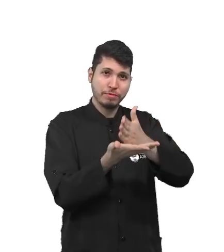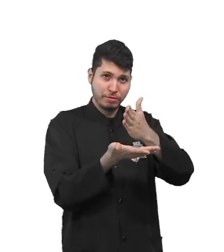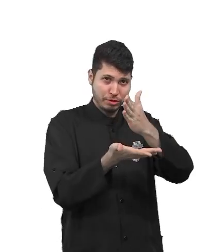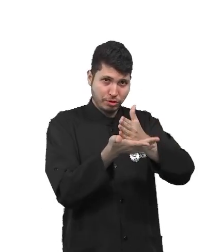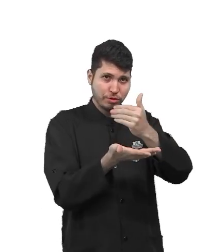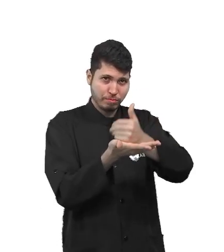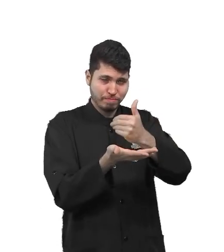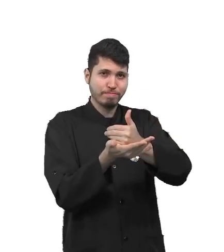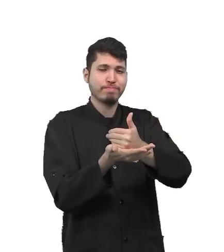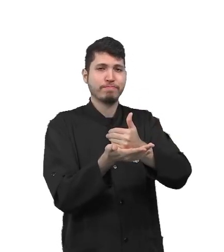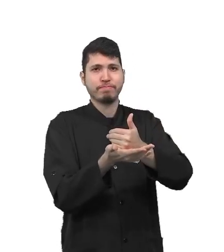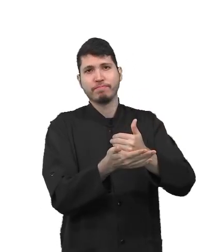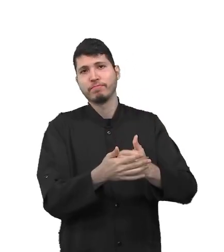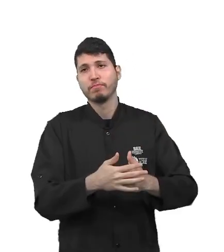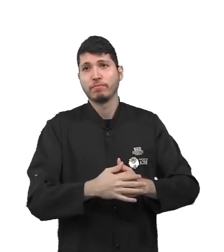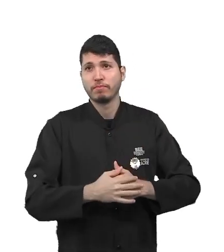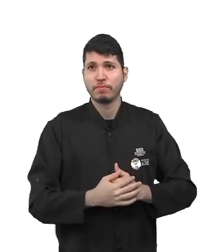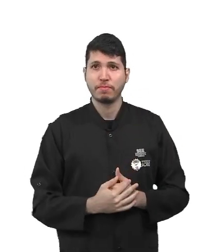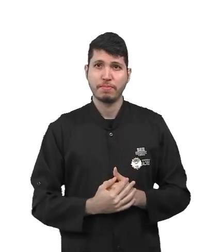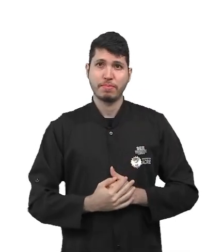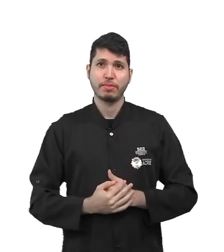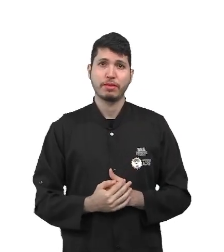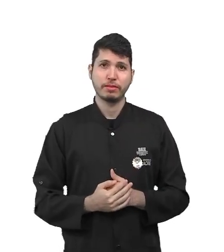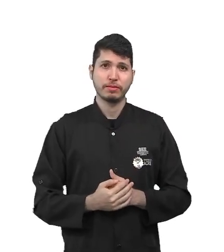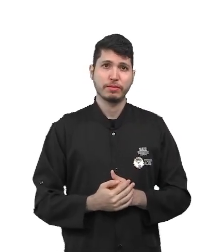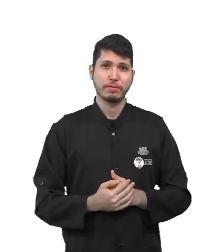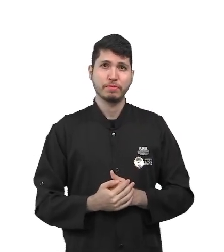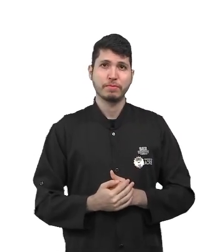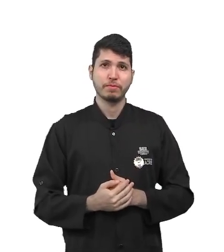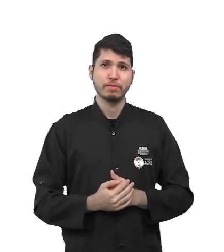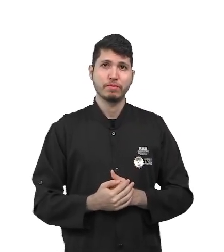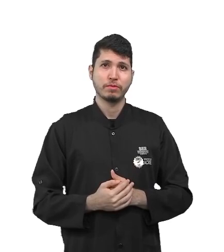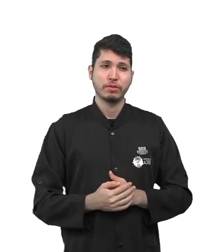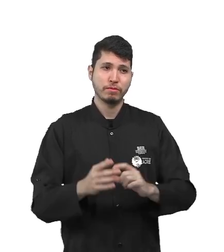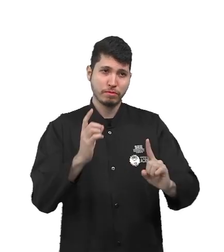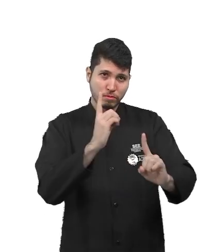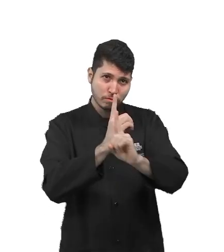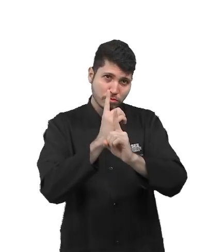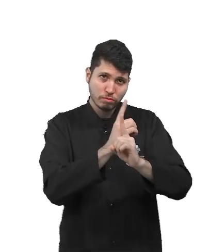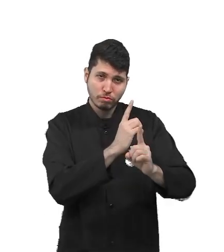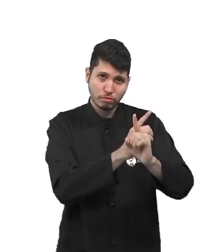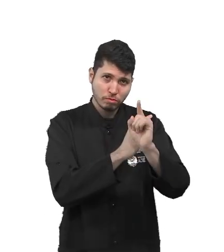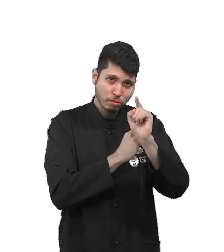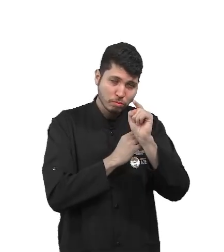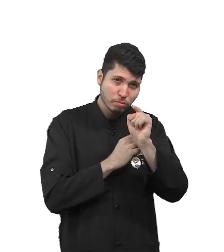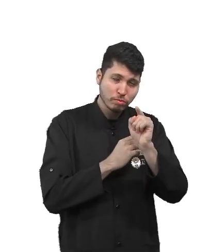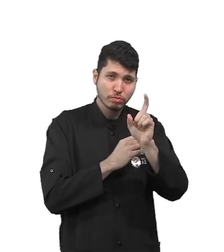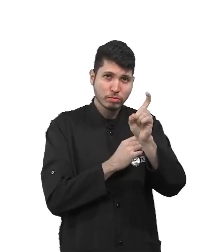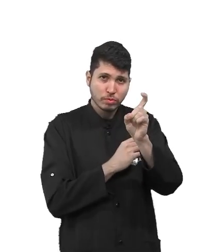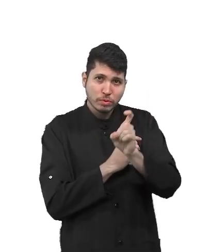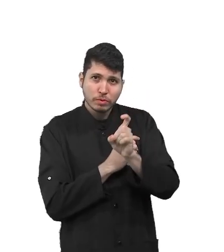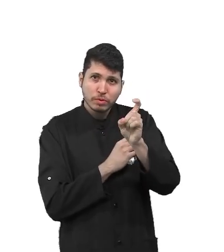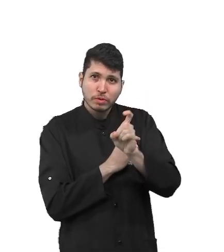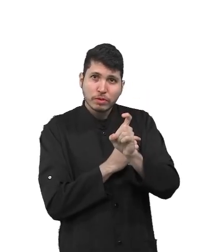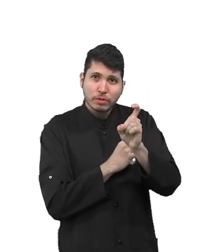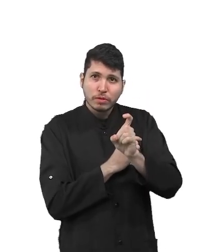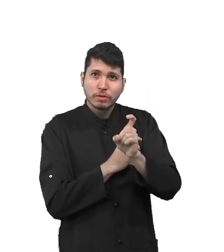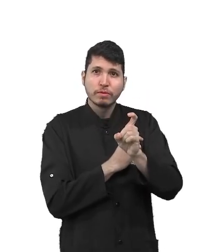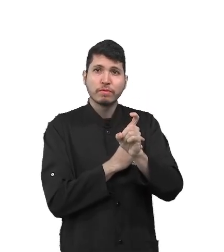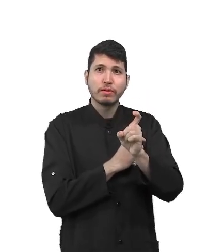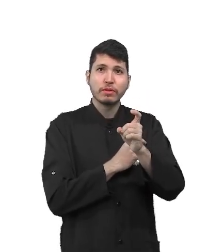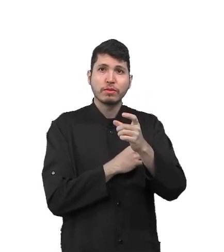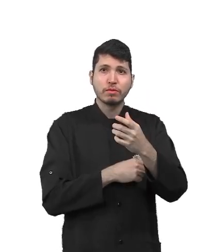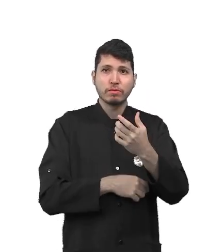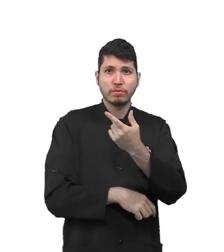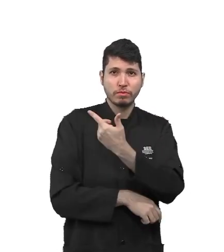identificar no eixo X qual o ponto de X, tá vendo? Ó? Neste caso, o ponto de X vai ser o ponto, né?